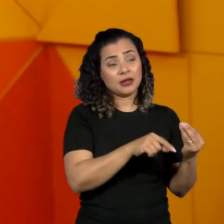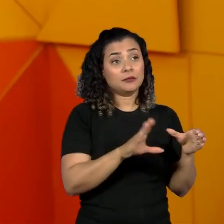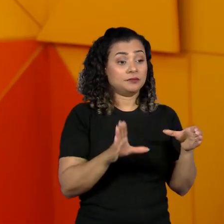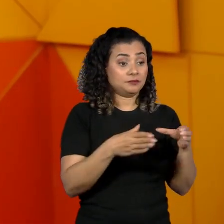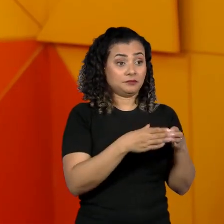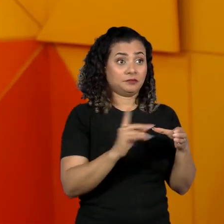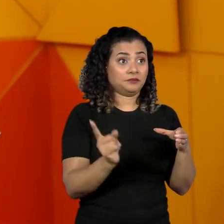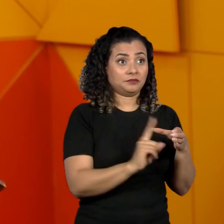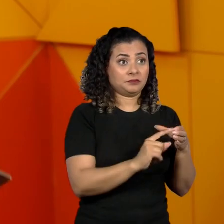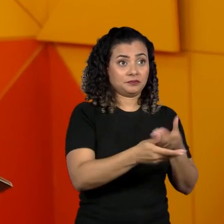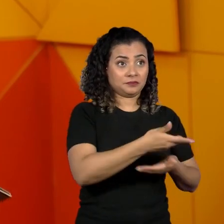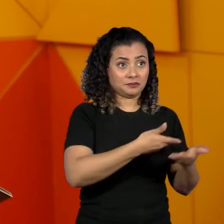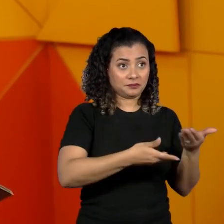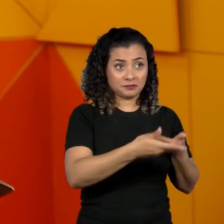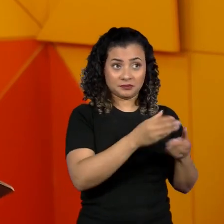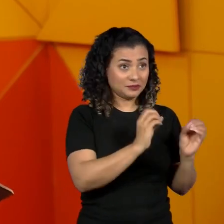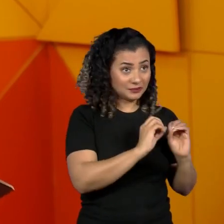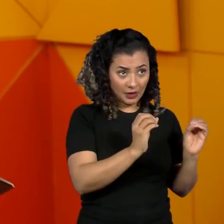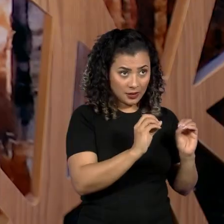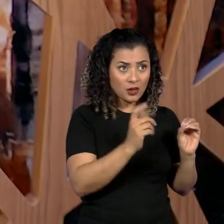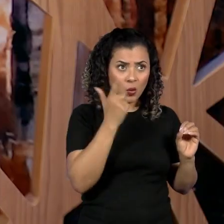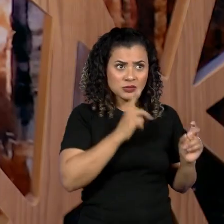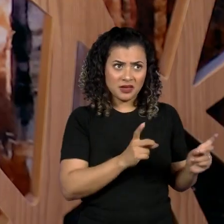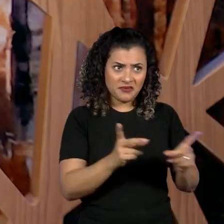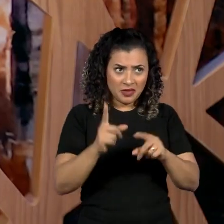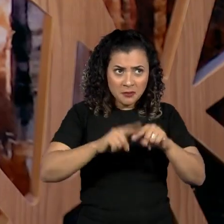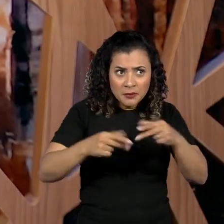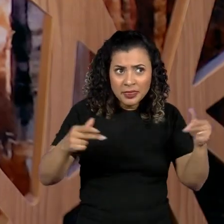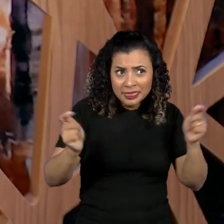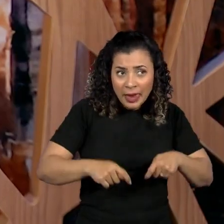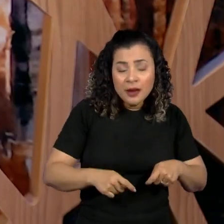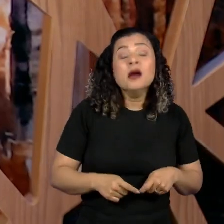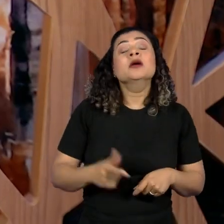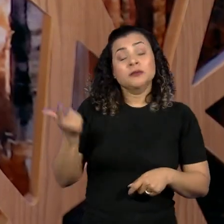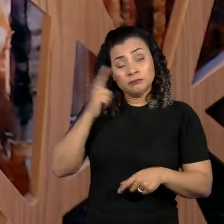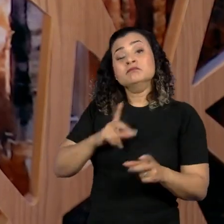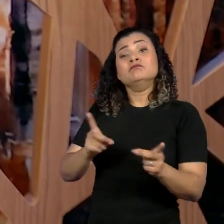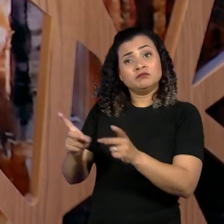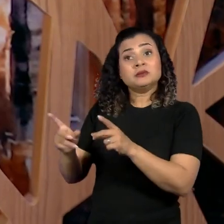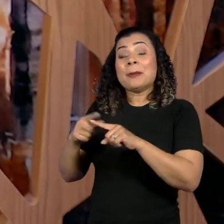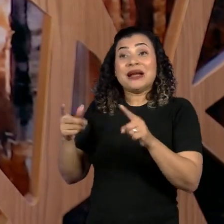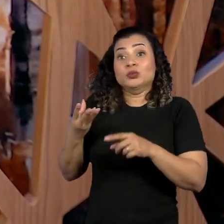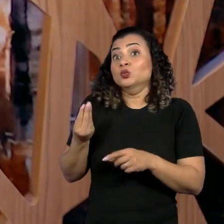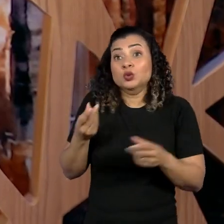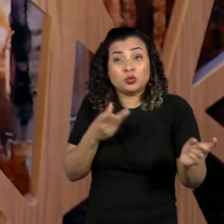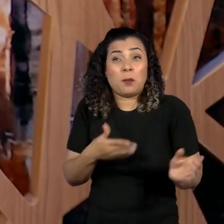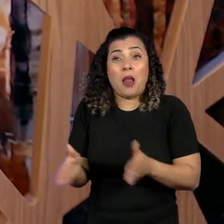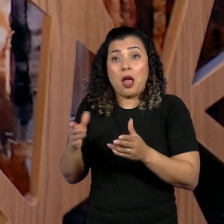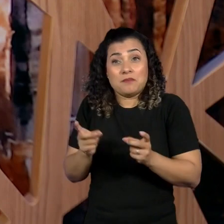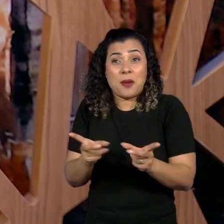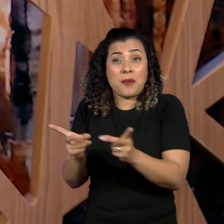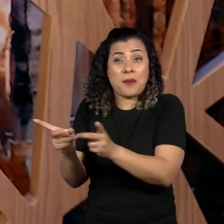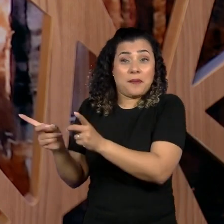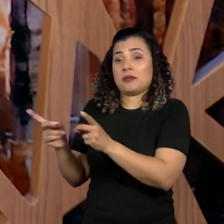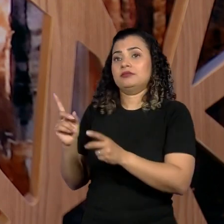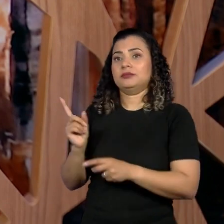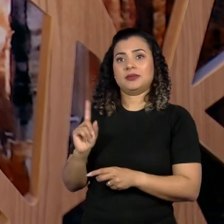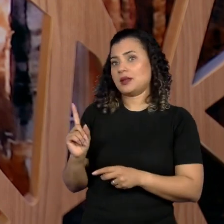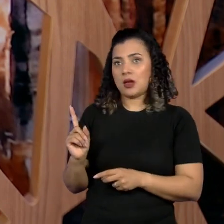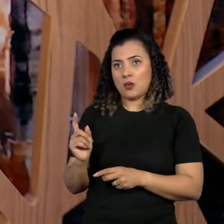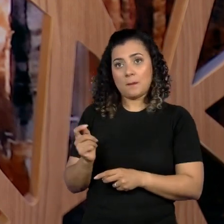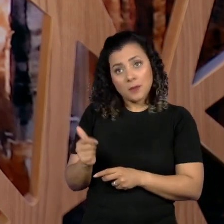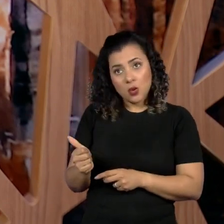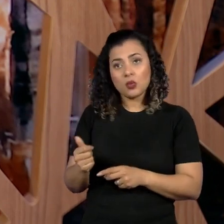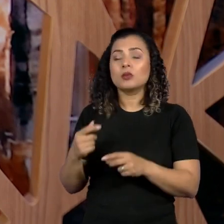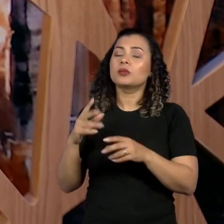cooperar, ela consegue vender o seu produto? Ela consegue vender, mas ela não consegue vender em grande escala. Então, quando ela está dentro do âmbito